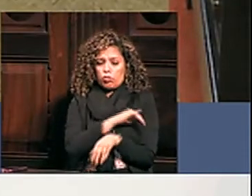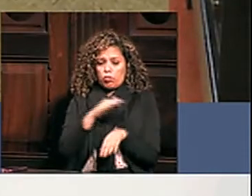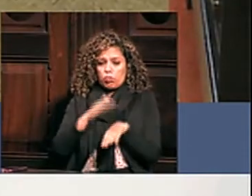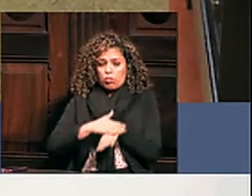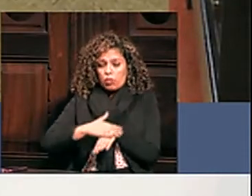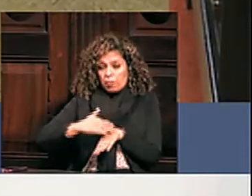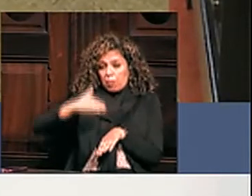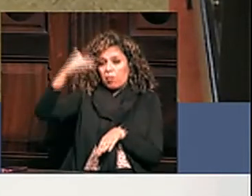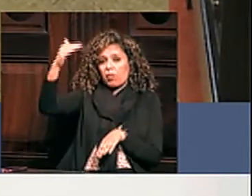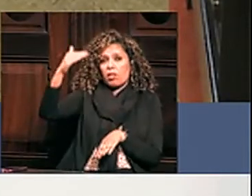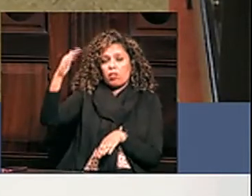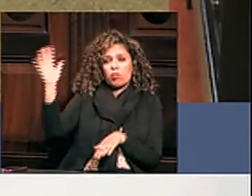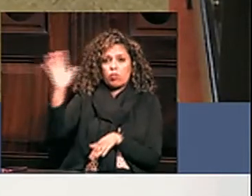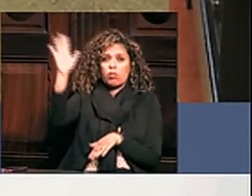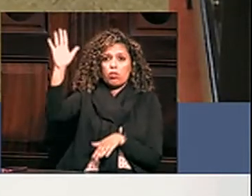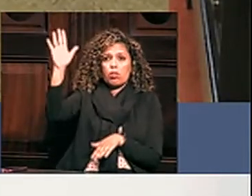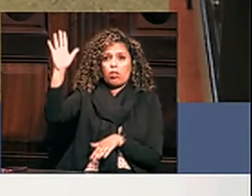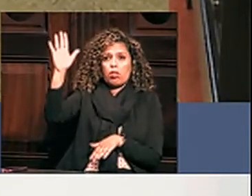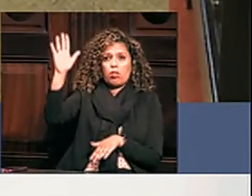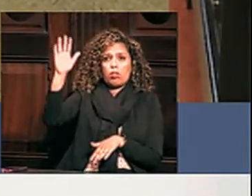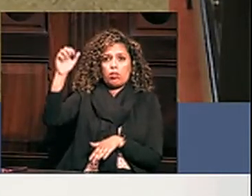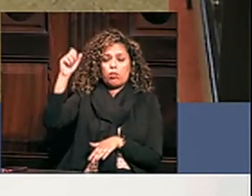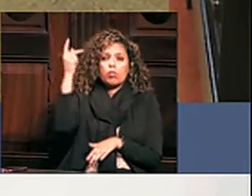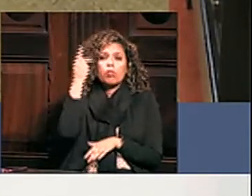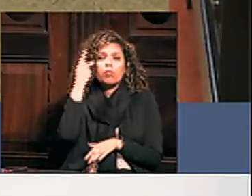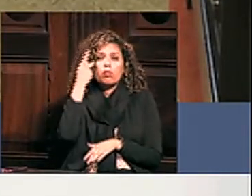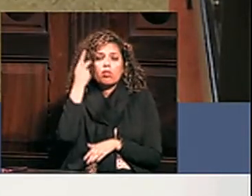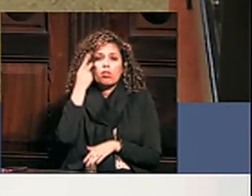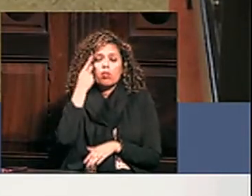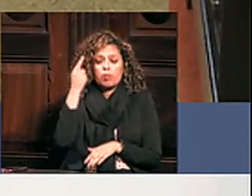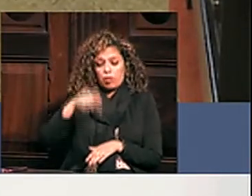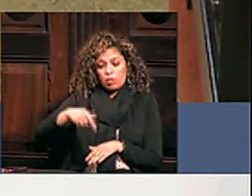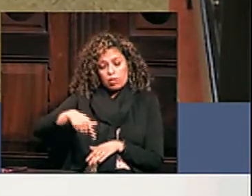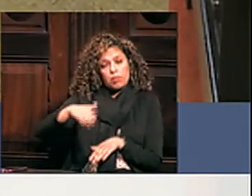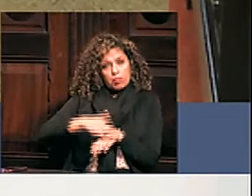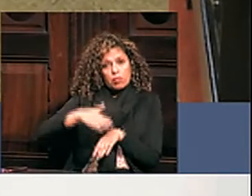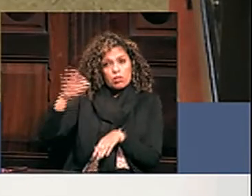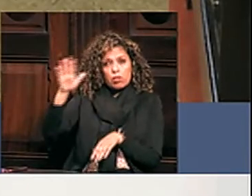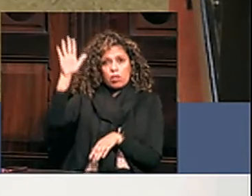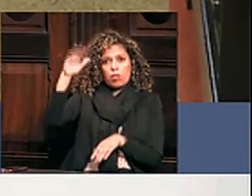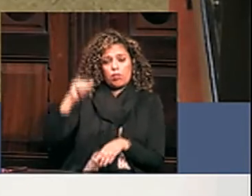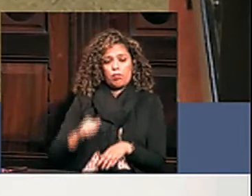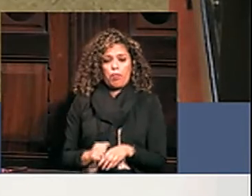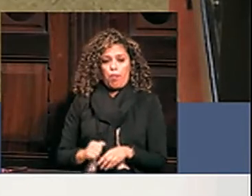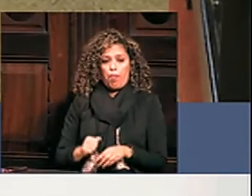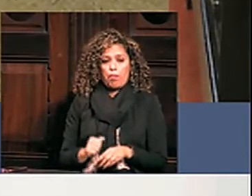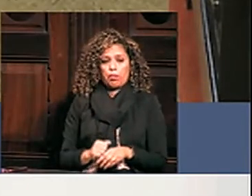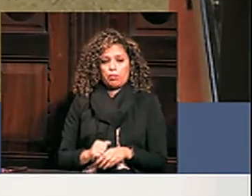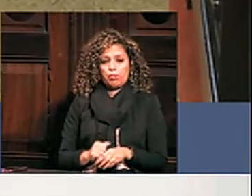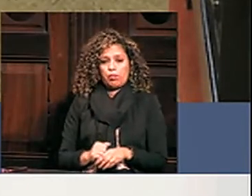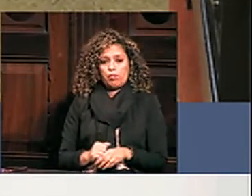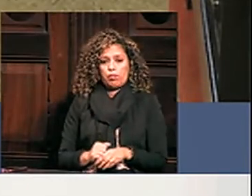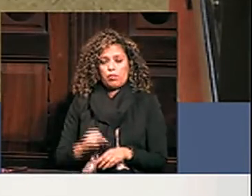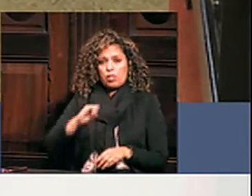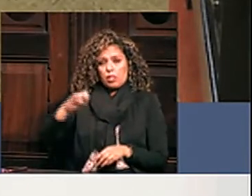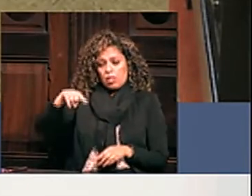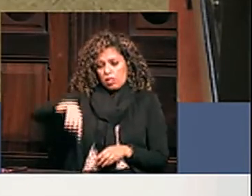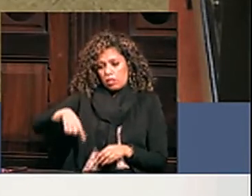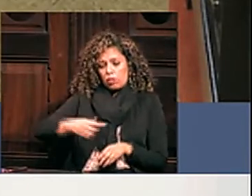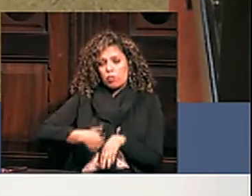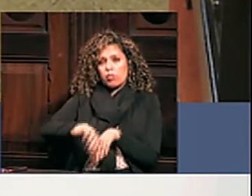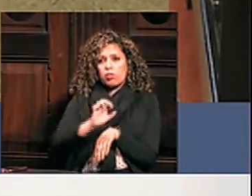São Paulo é 15, aqui é 30. Ora, se a gente diminui essa